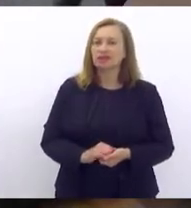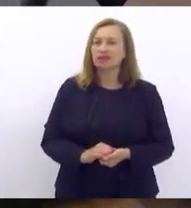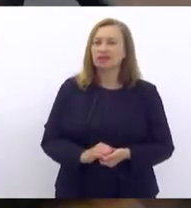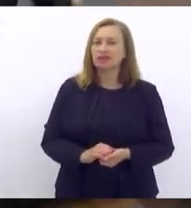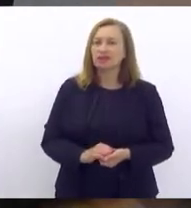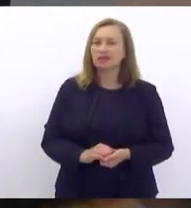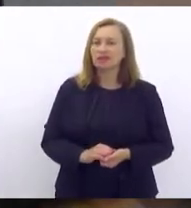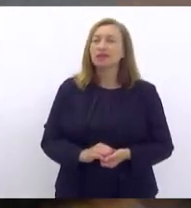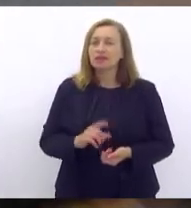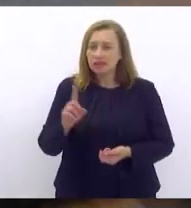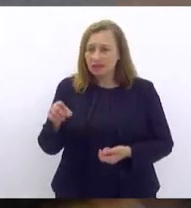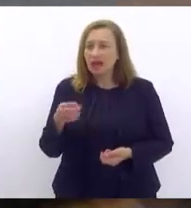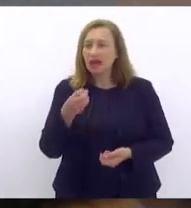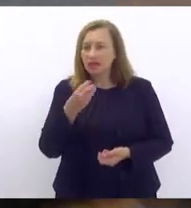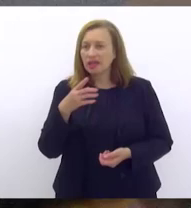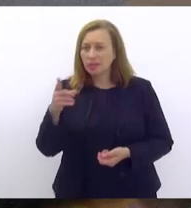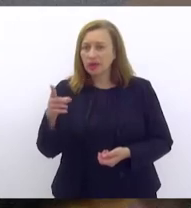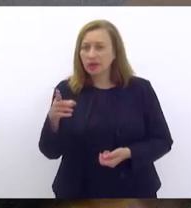Tá ligado.